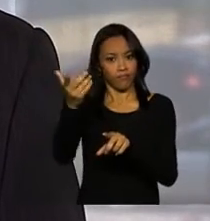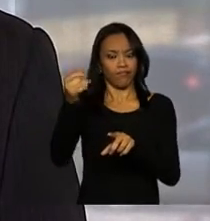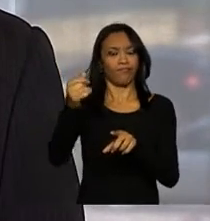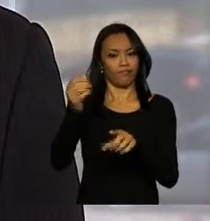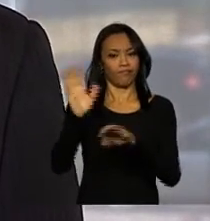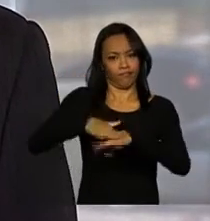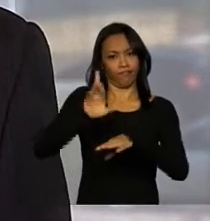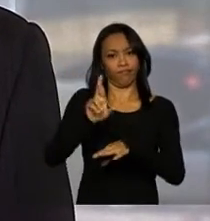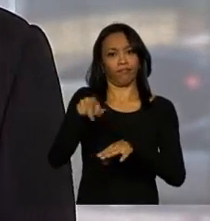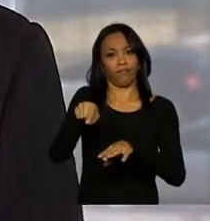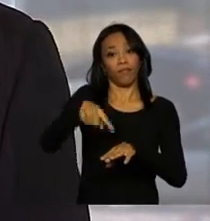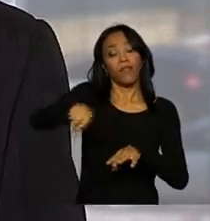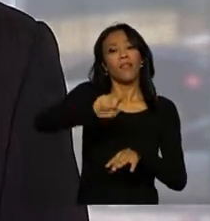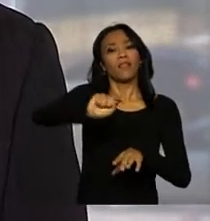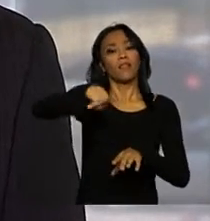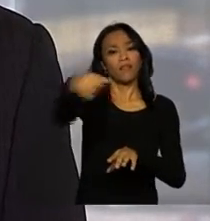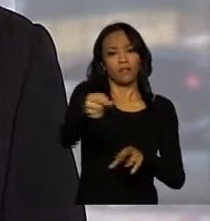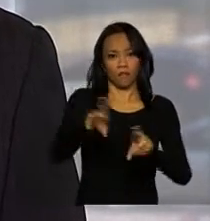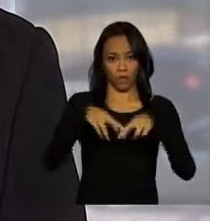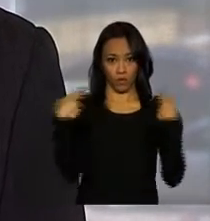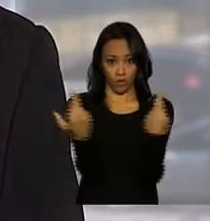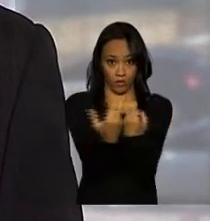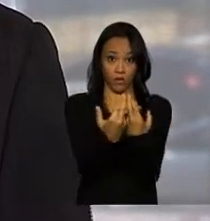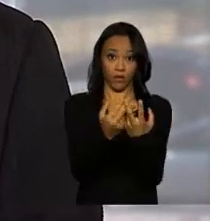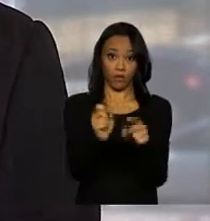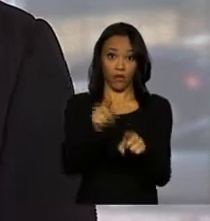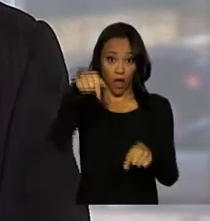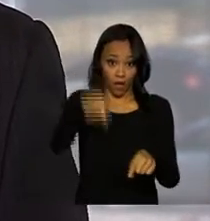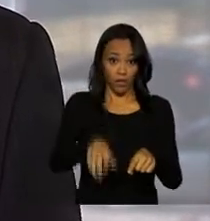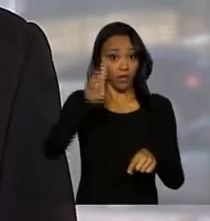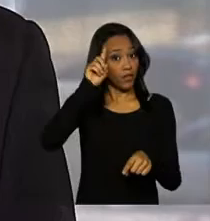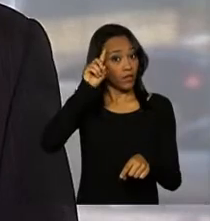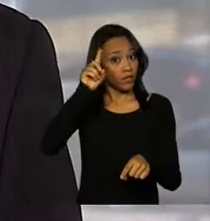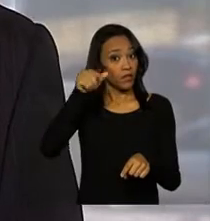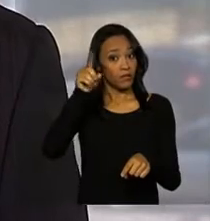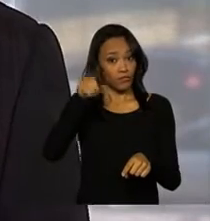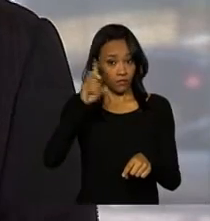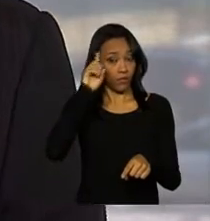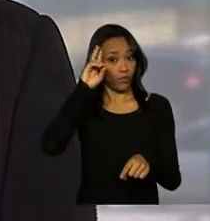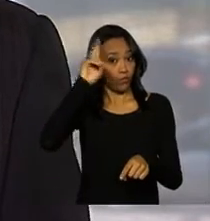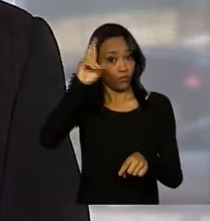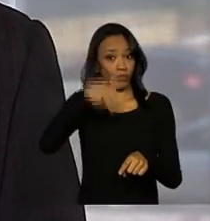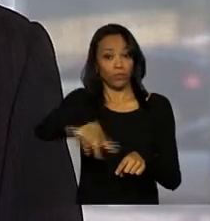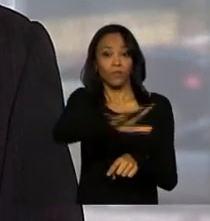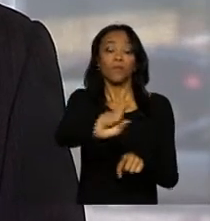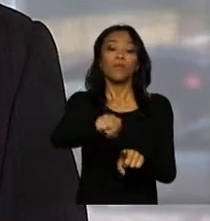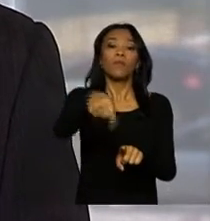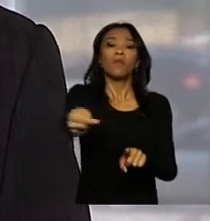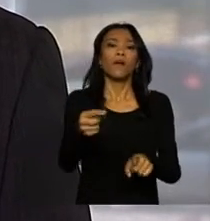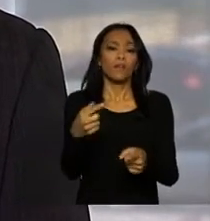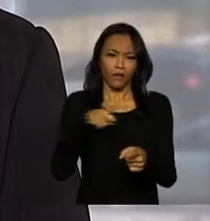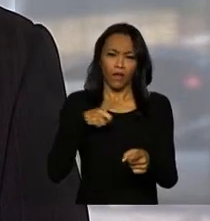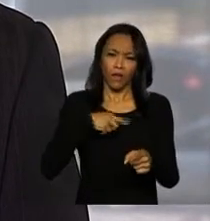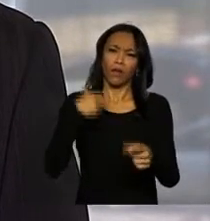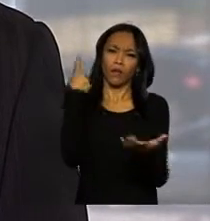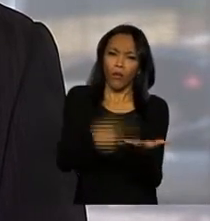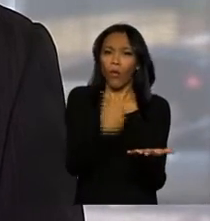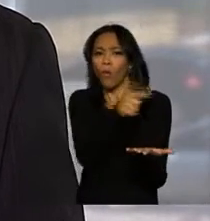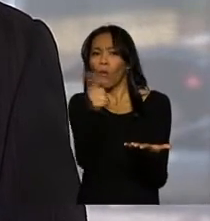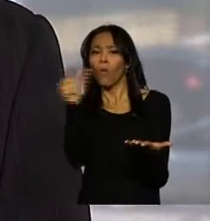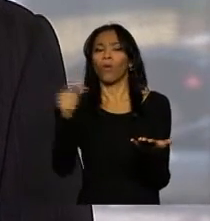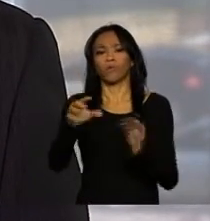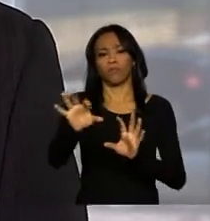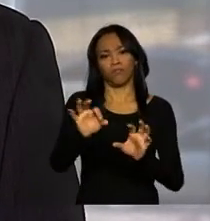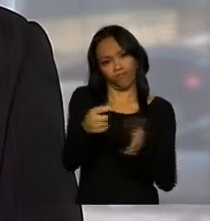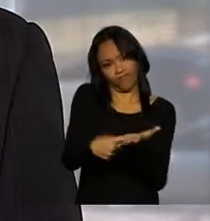depois desse encontro com o diretor-geral da o mc aqui em brasília a presidenta dilma rousseff segue agenda aqui no palácio do planalto e se